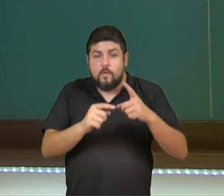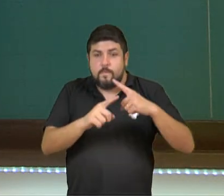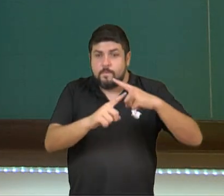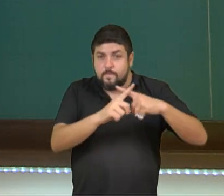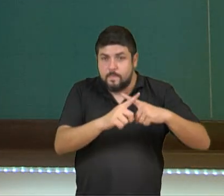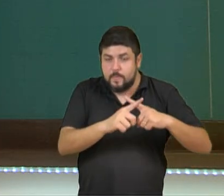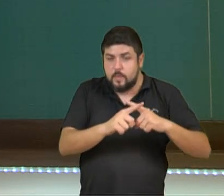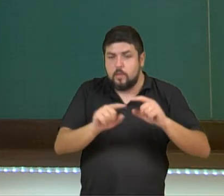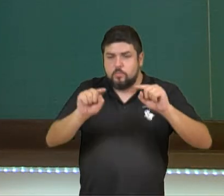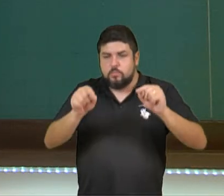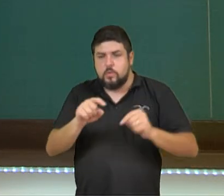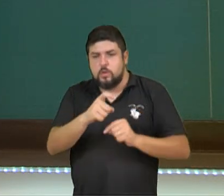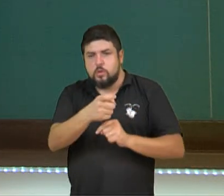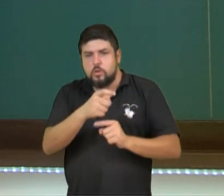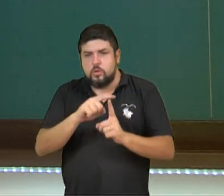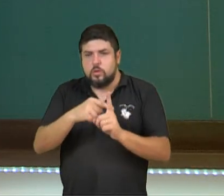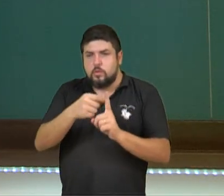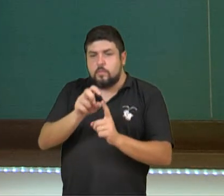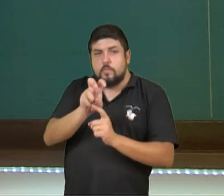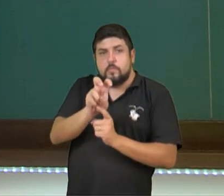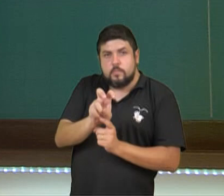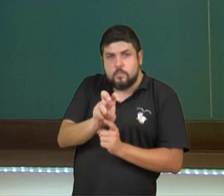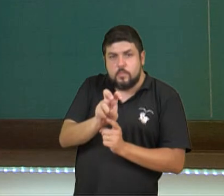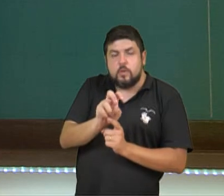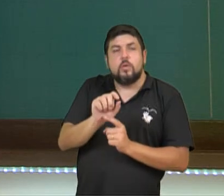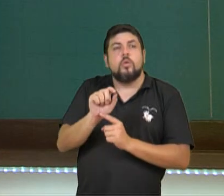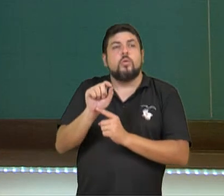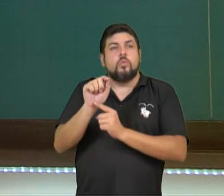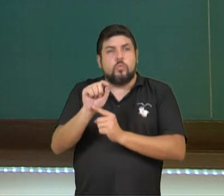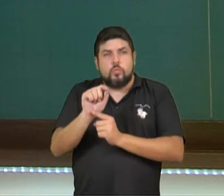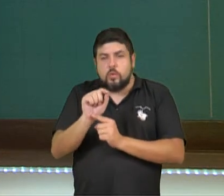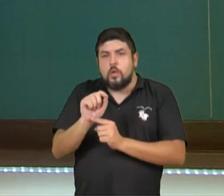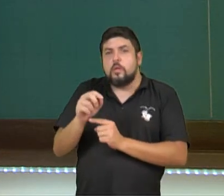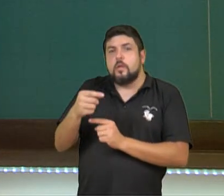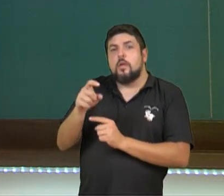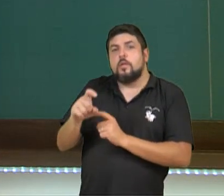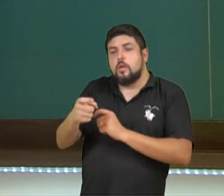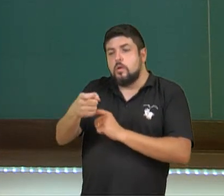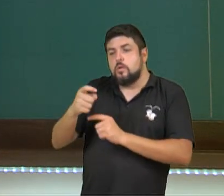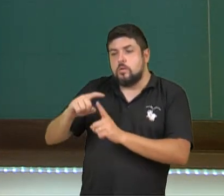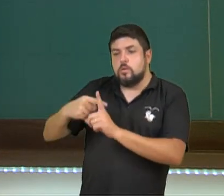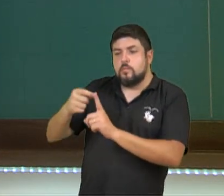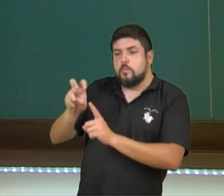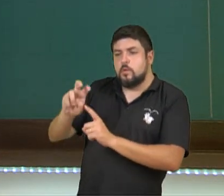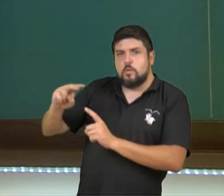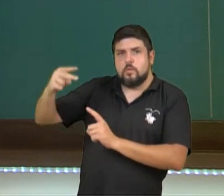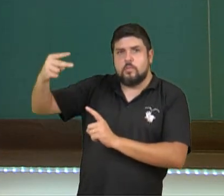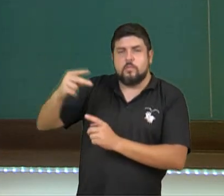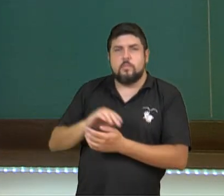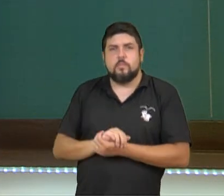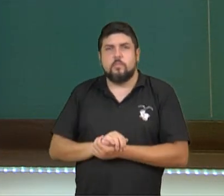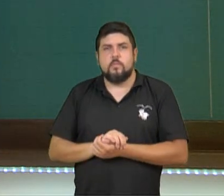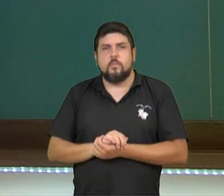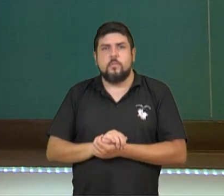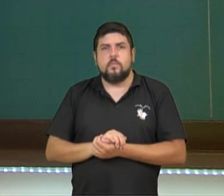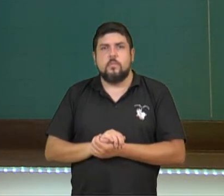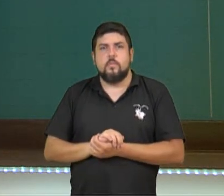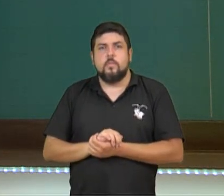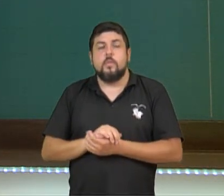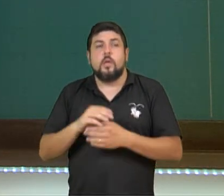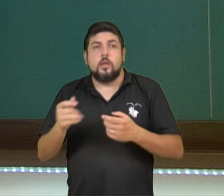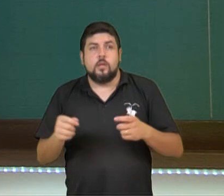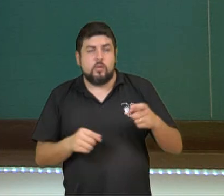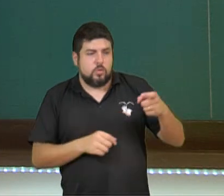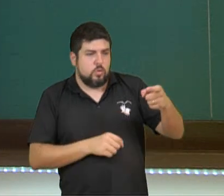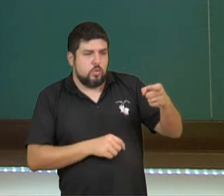eu falei, aqui usando apenas a propriedade distributiva, ou seja, o x daqui multiplica todo mundo de lá